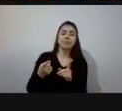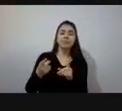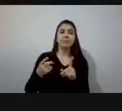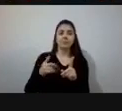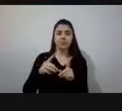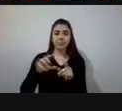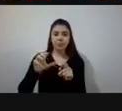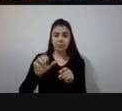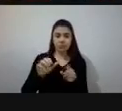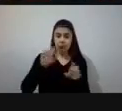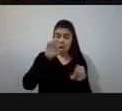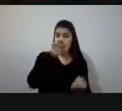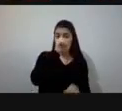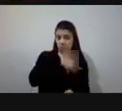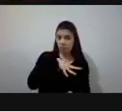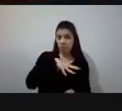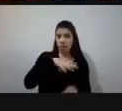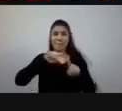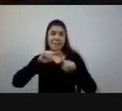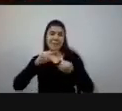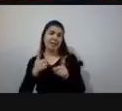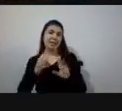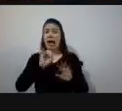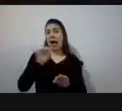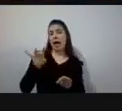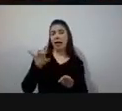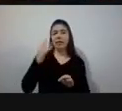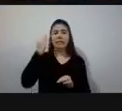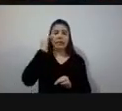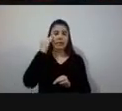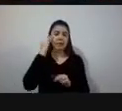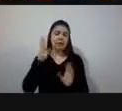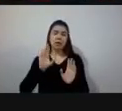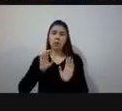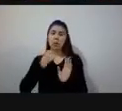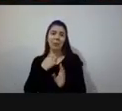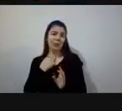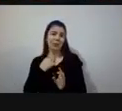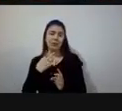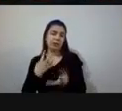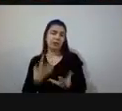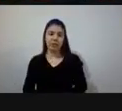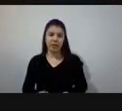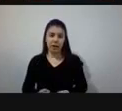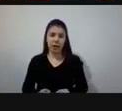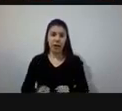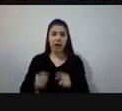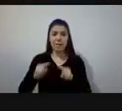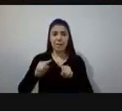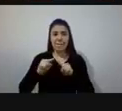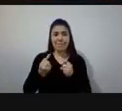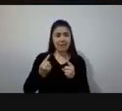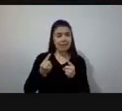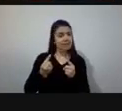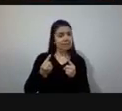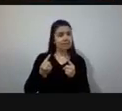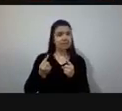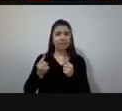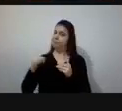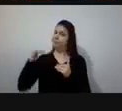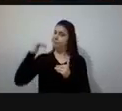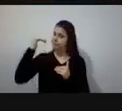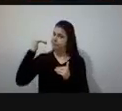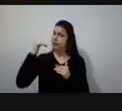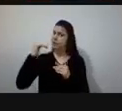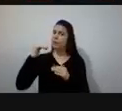que passou já de 13 para 14 anos. É importante que nós, profissionais do direito, a polícia e os educadores